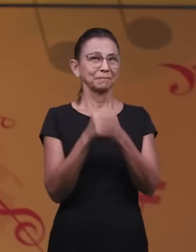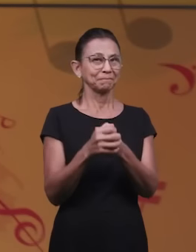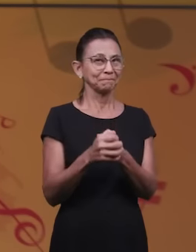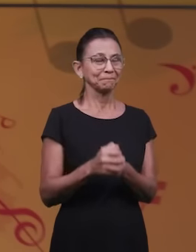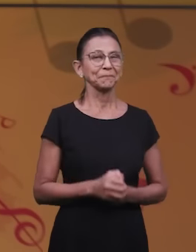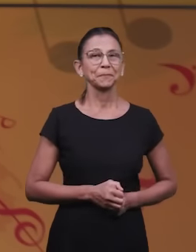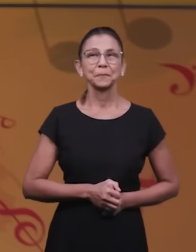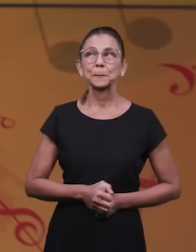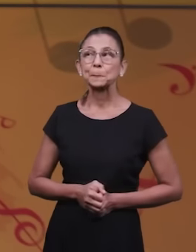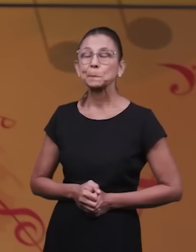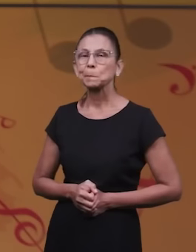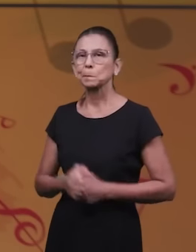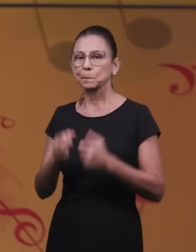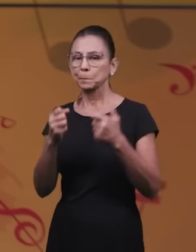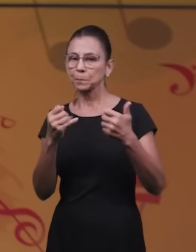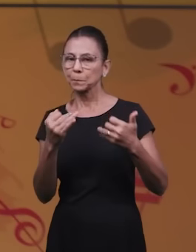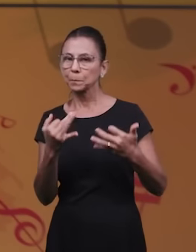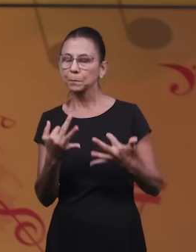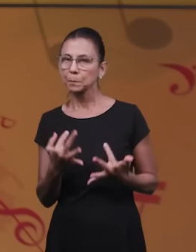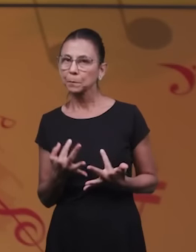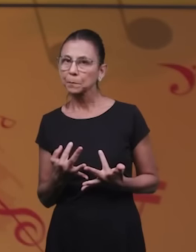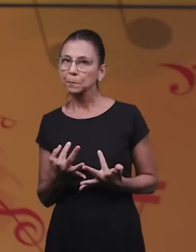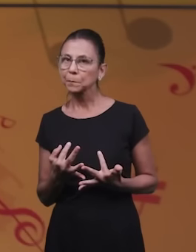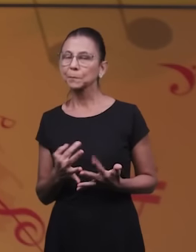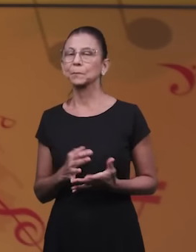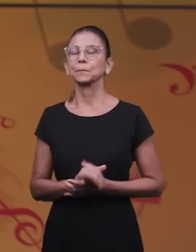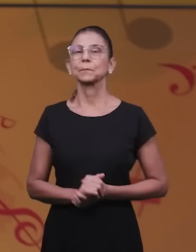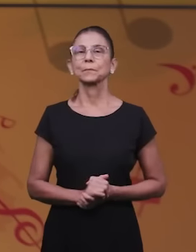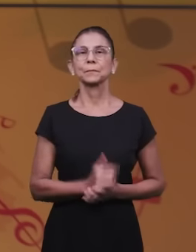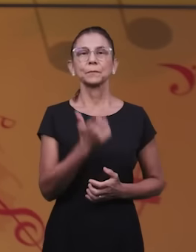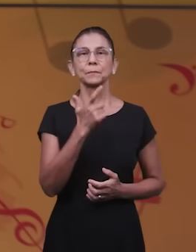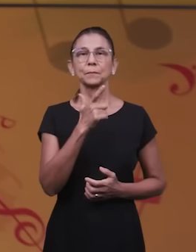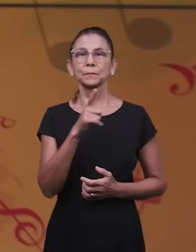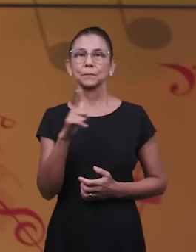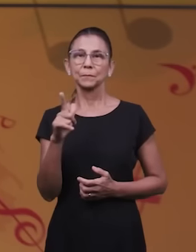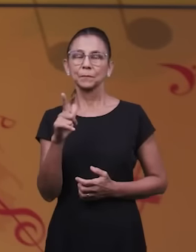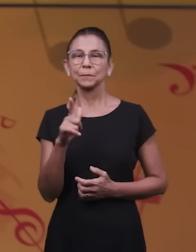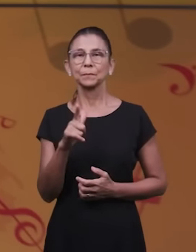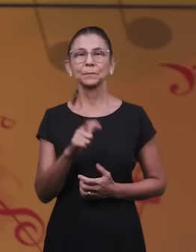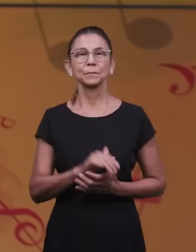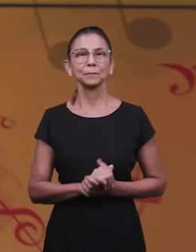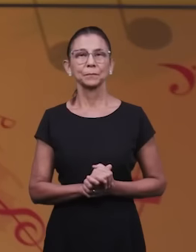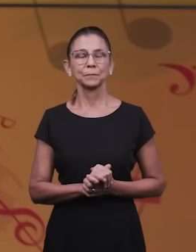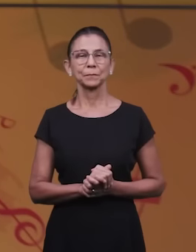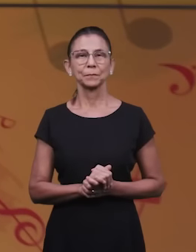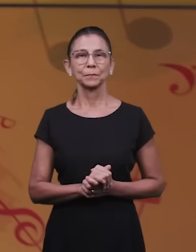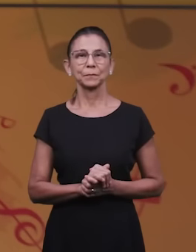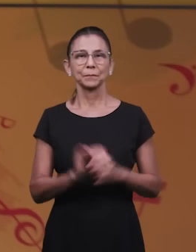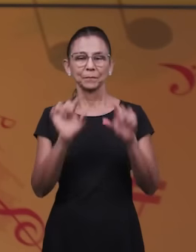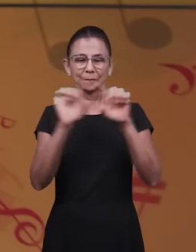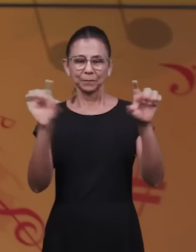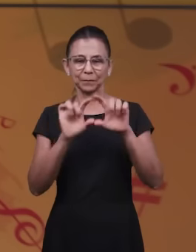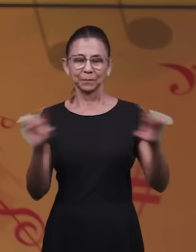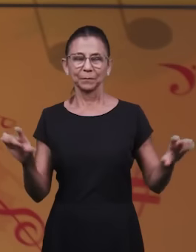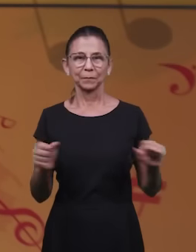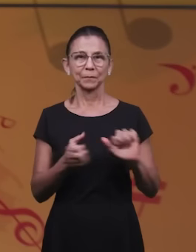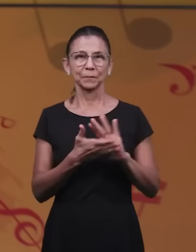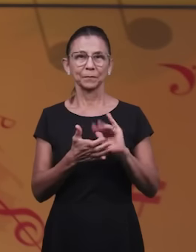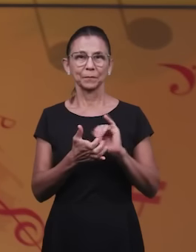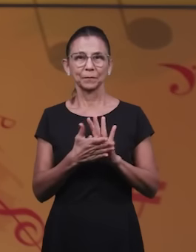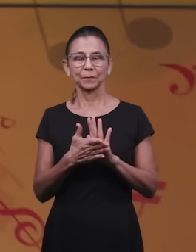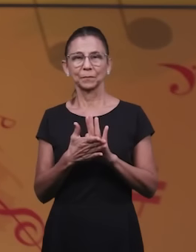Amém? Agora eu vou explicar qual vai ser as outras partes do louvor que o tambor